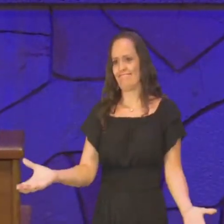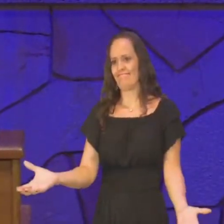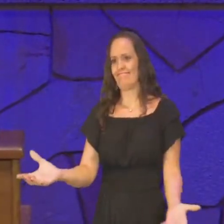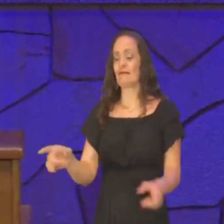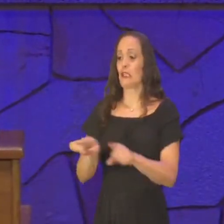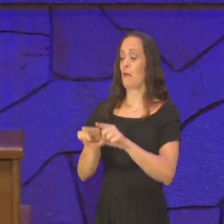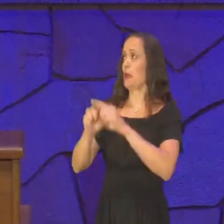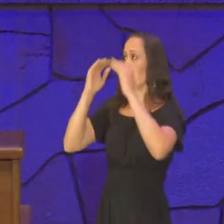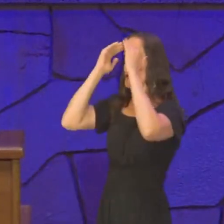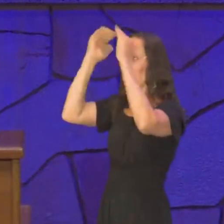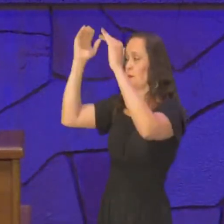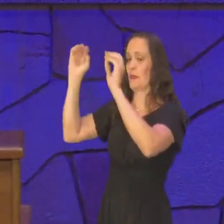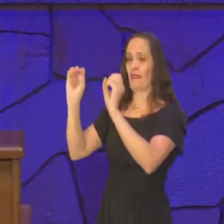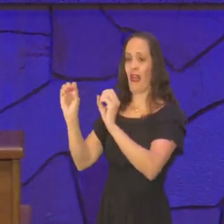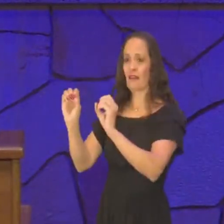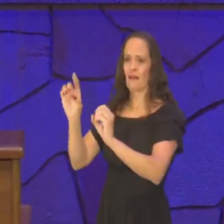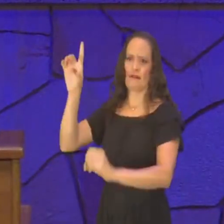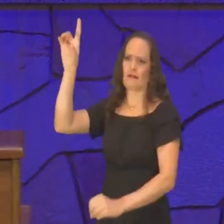obediência.